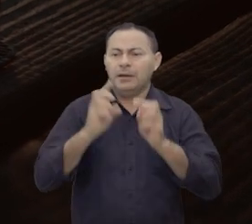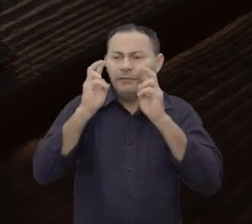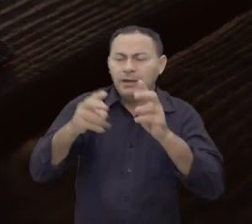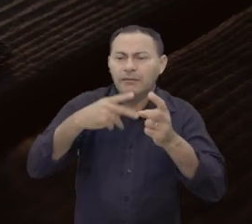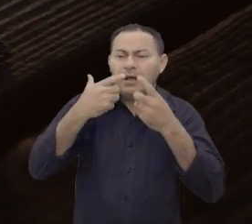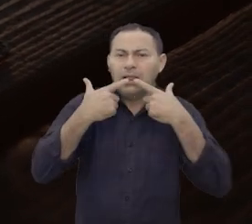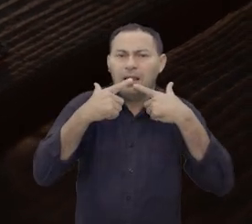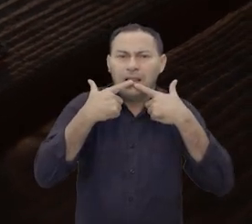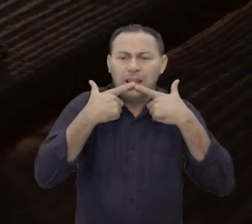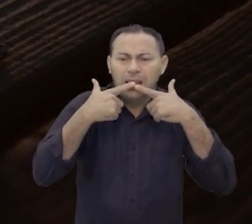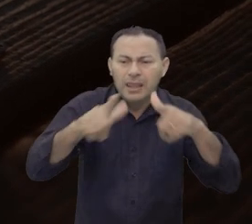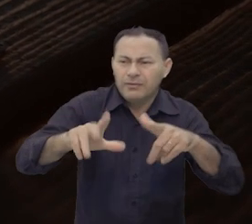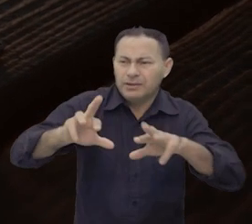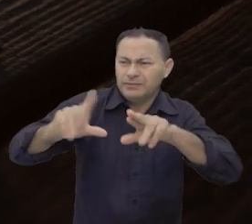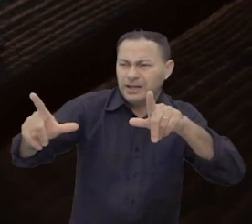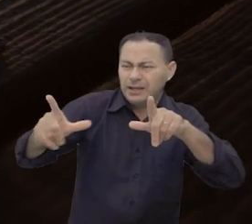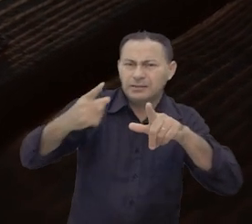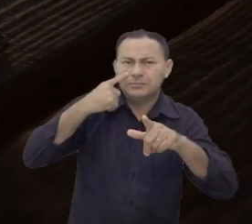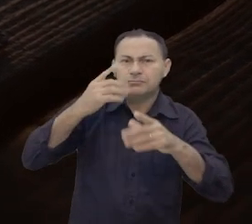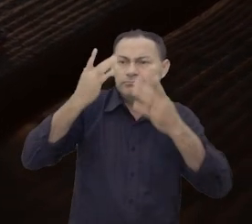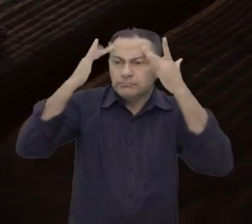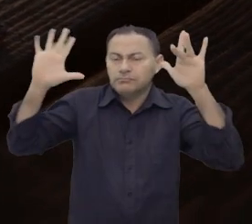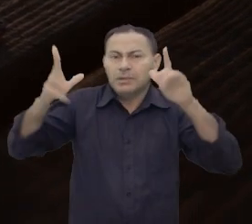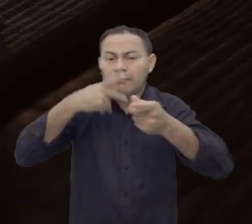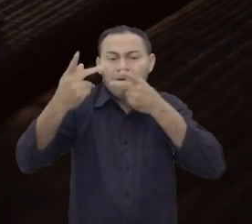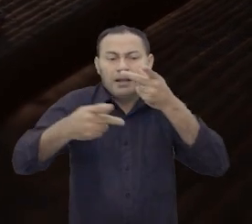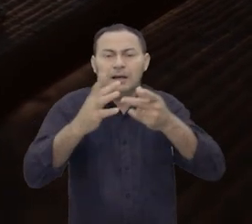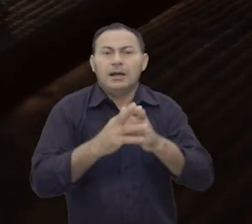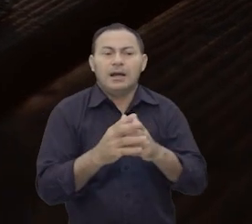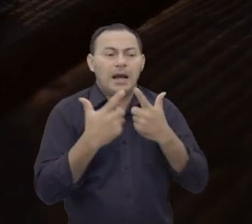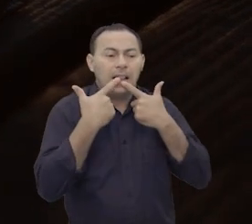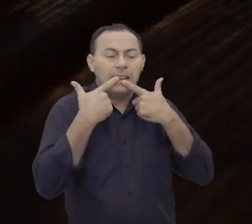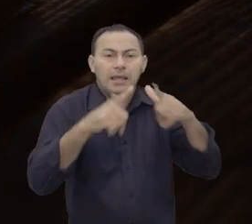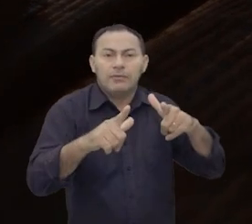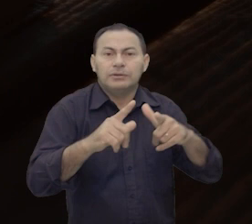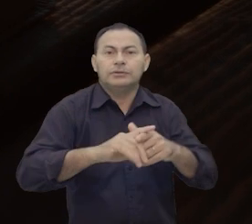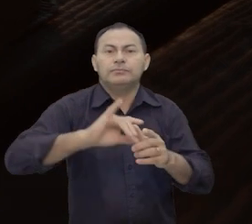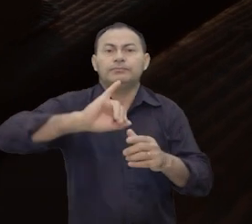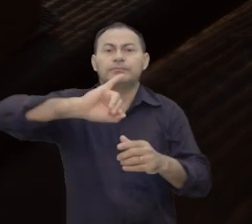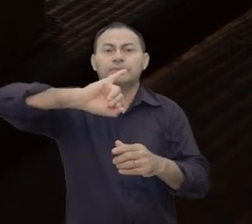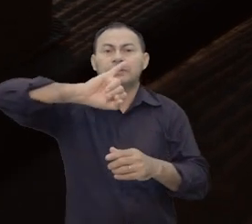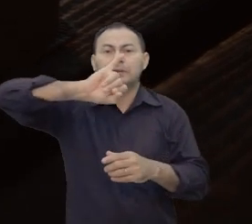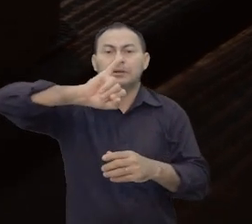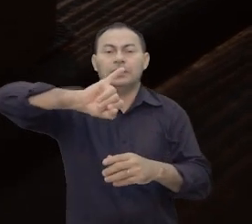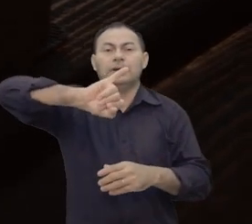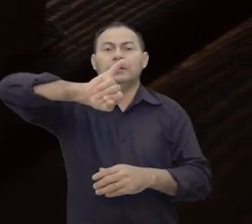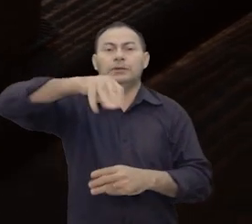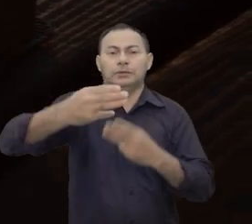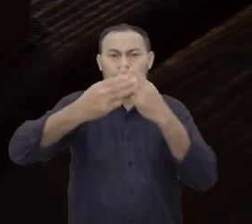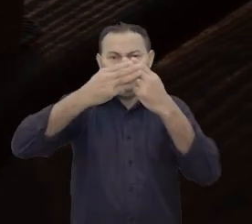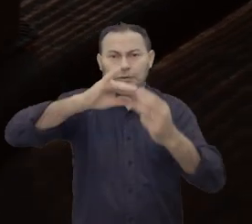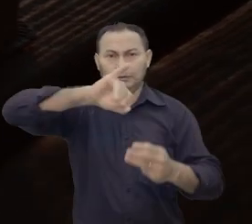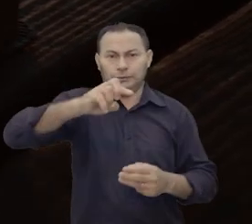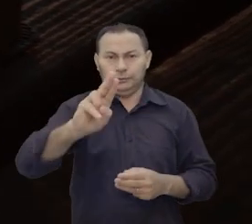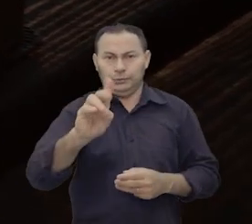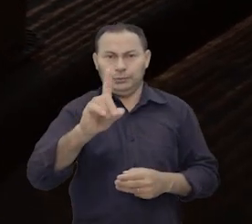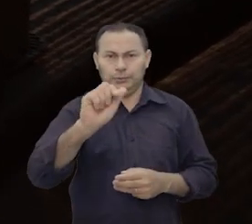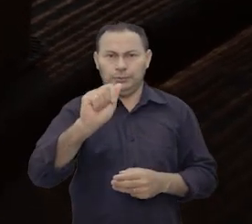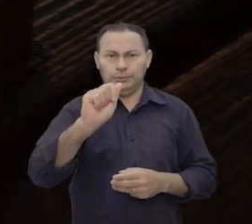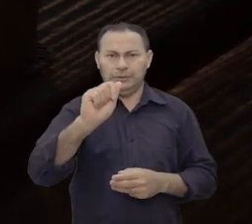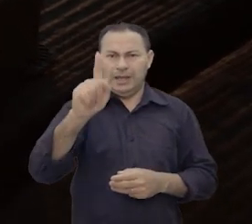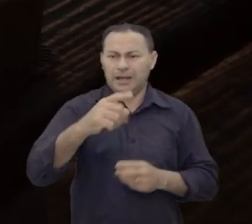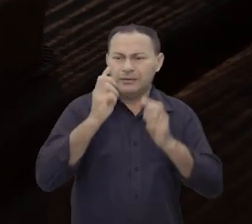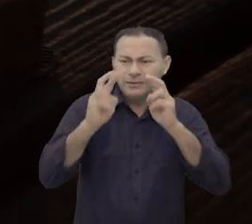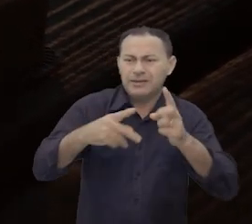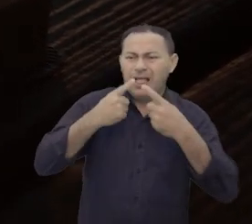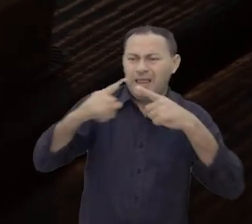Asdod ou a língua de um dos outros povos e não sabiam falar a língua de Judá. Eu os repreendi e invoquei